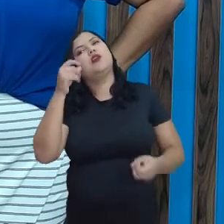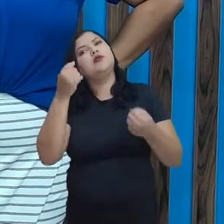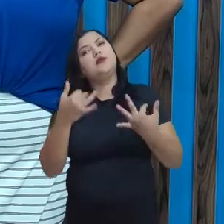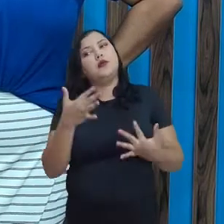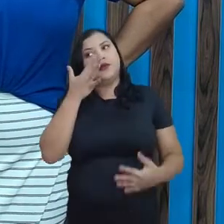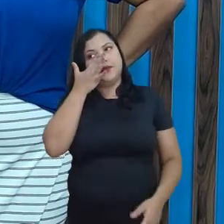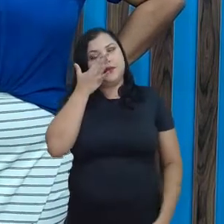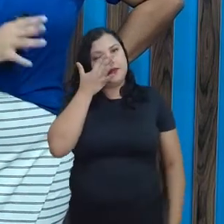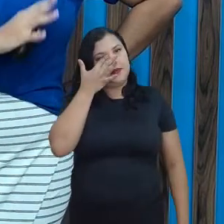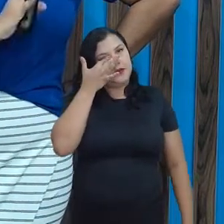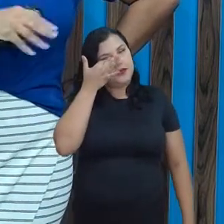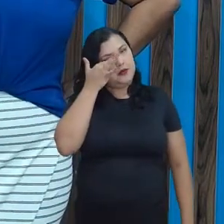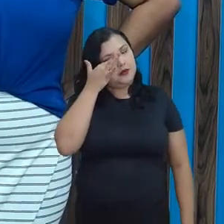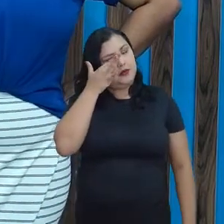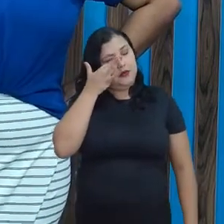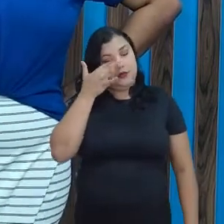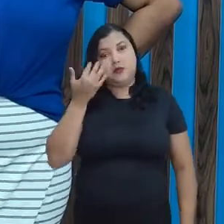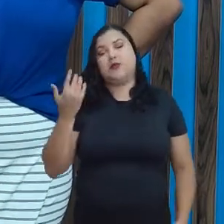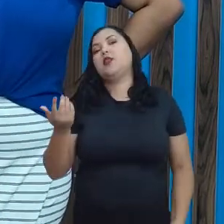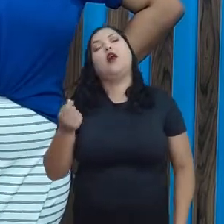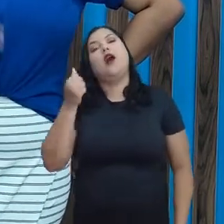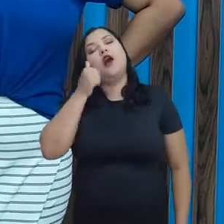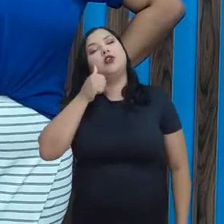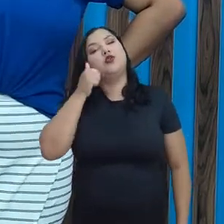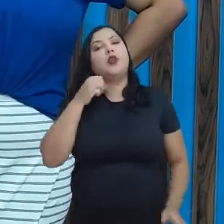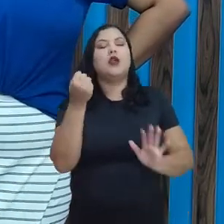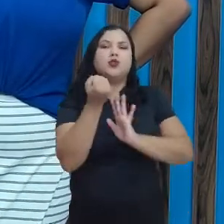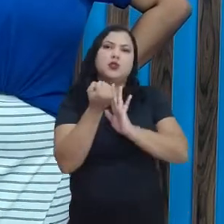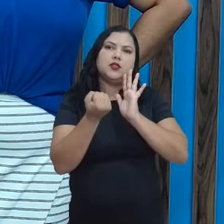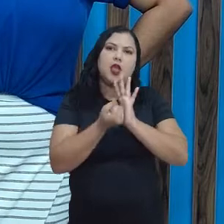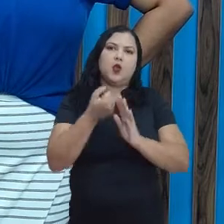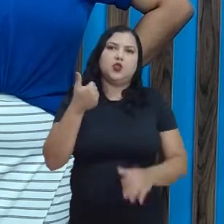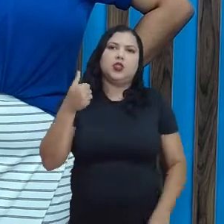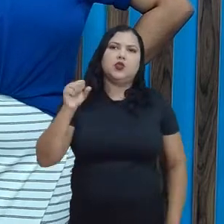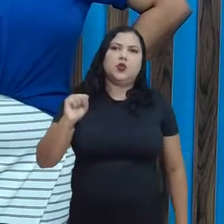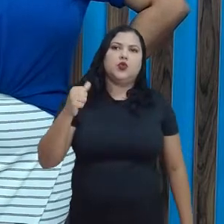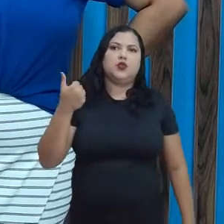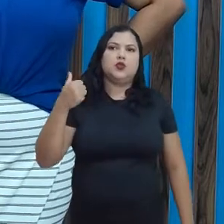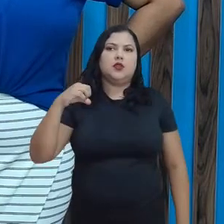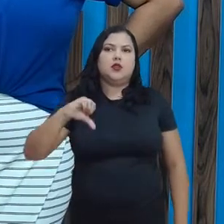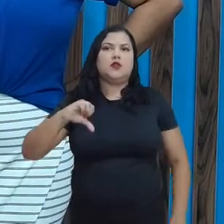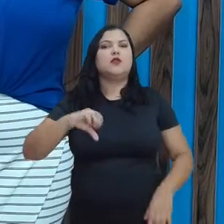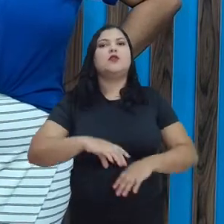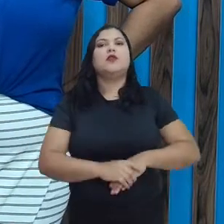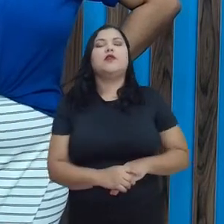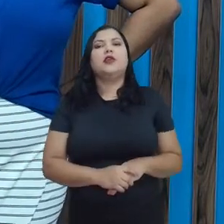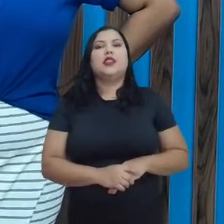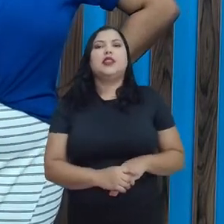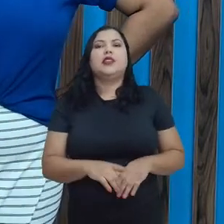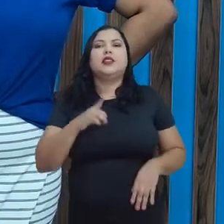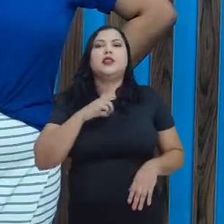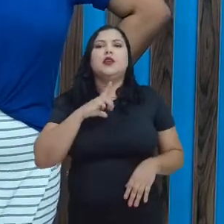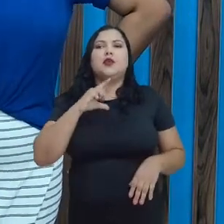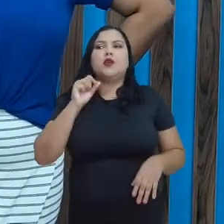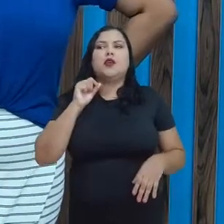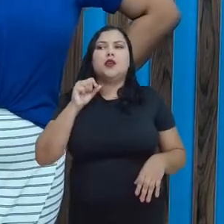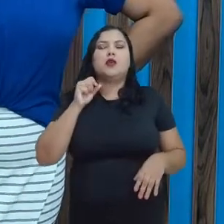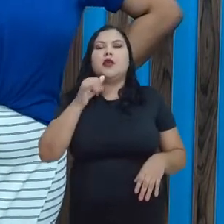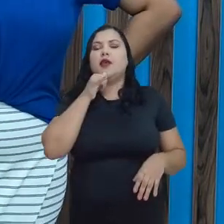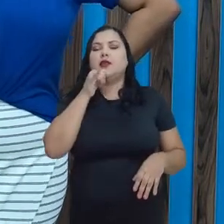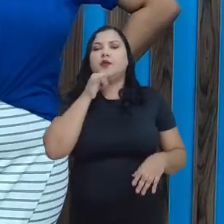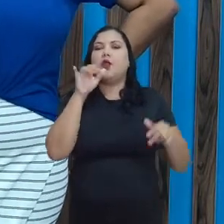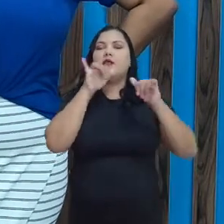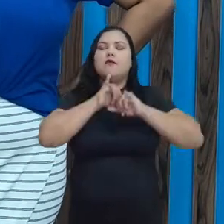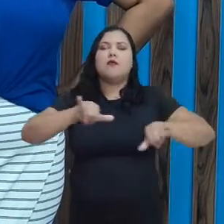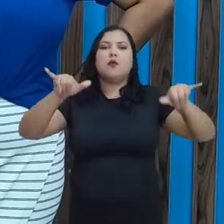os diários das mulheres nos séculos XIX, XVIII, XX, constituíam uma grande fonte de